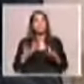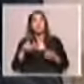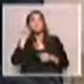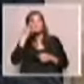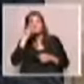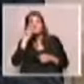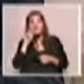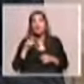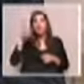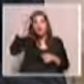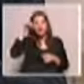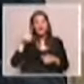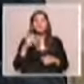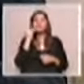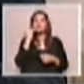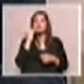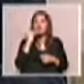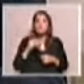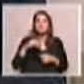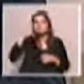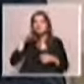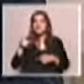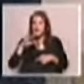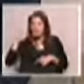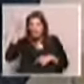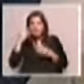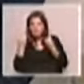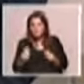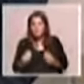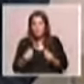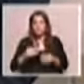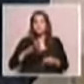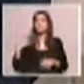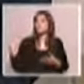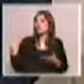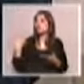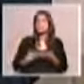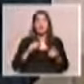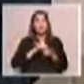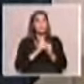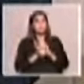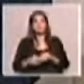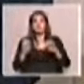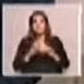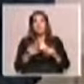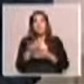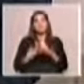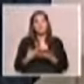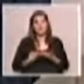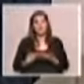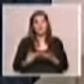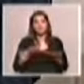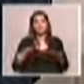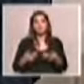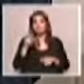do leite e da origem da produção de queijo Serra da Estrela, como não teve nos últimos tempos uma adaptação em relação aos mercados e